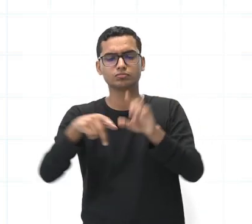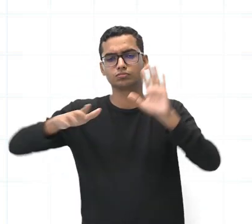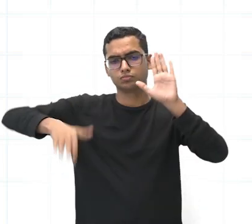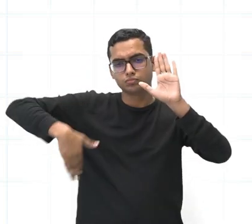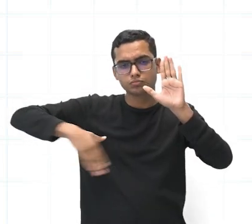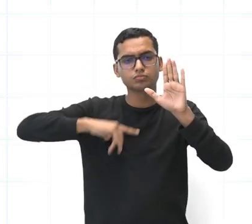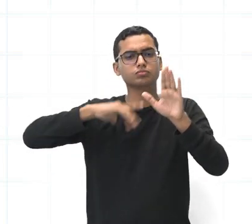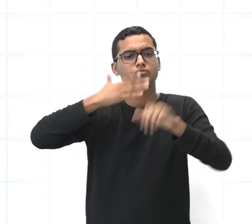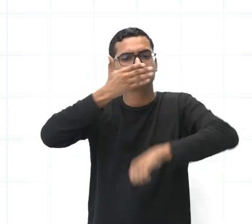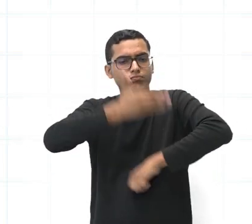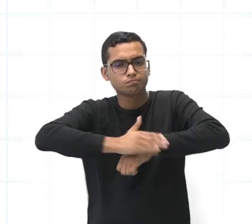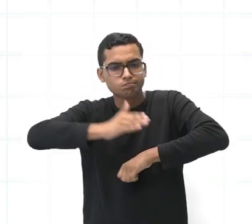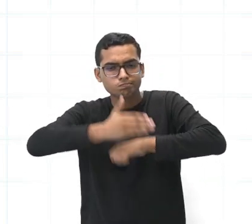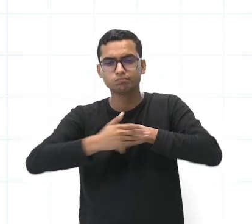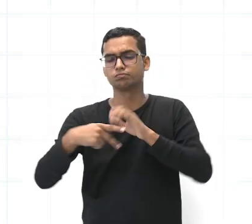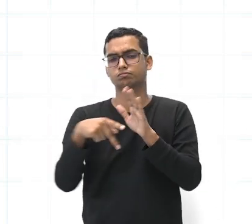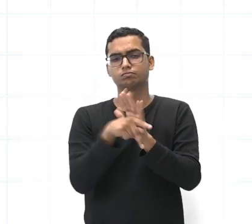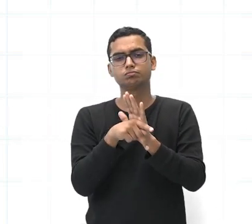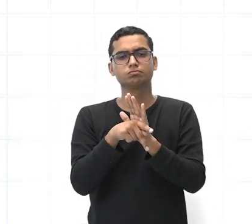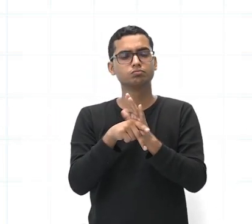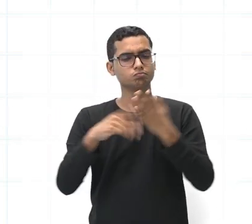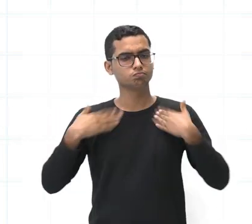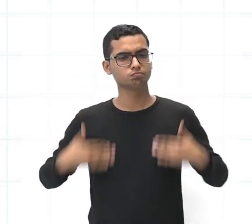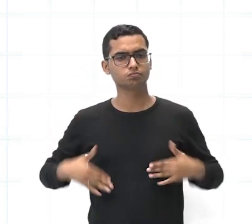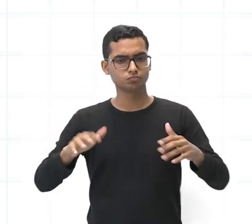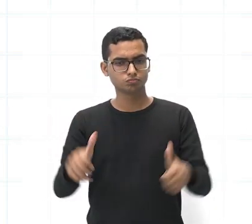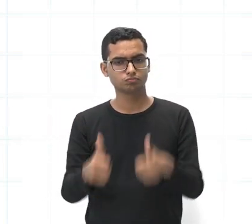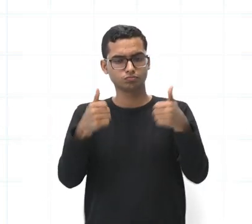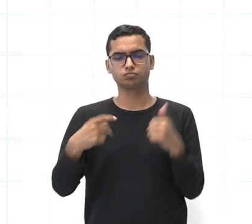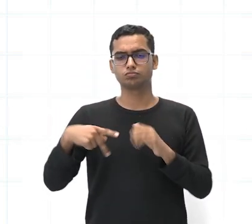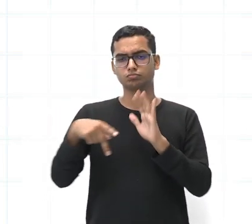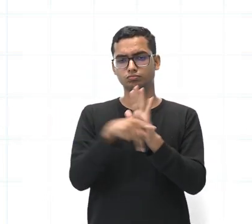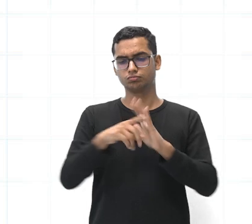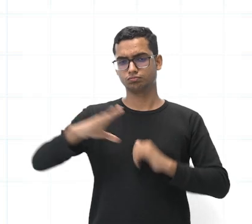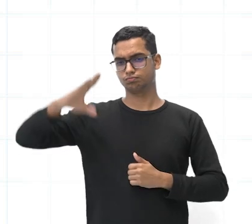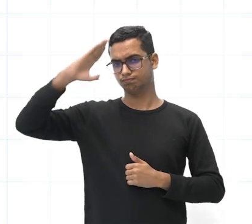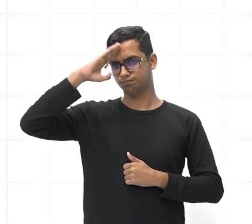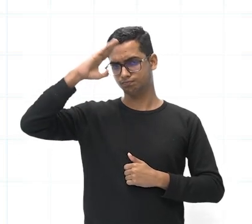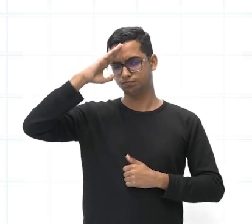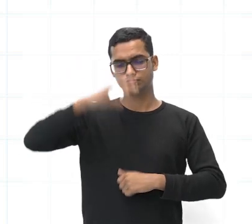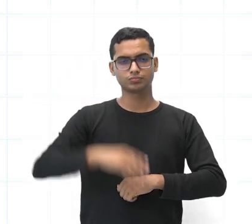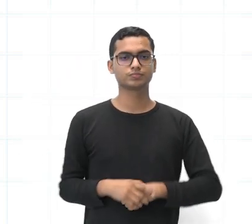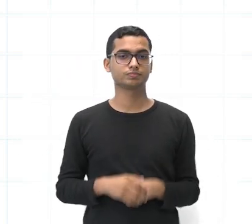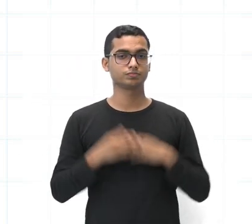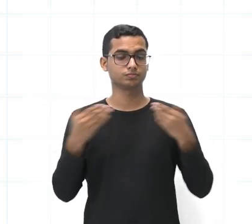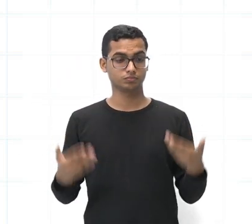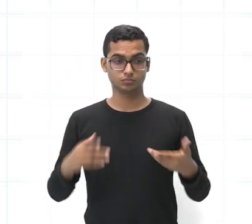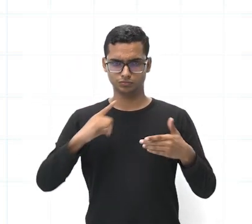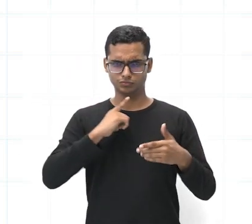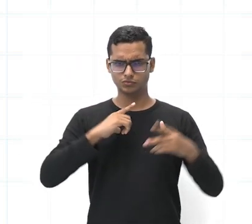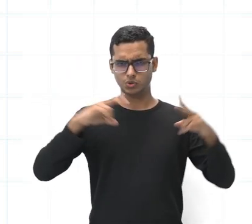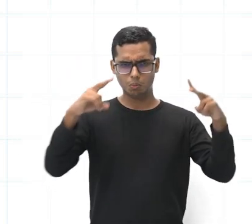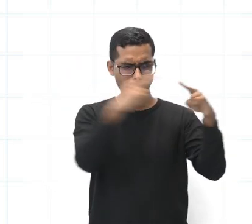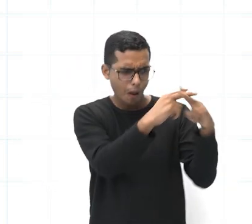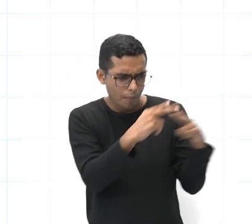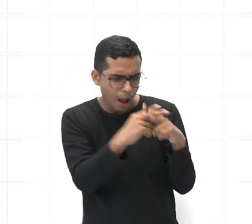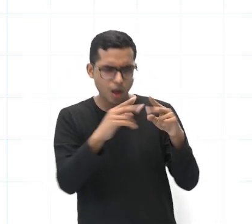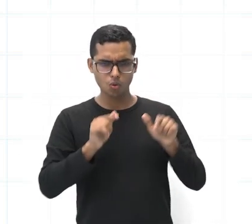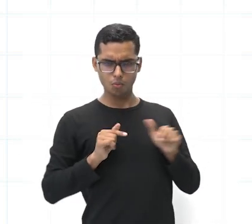de treinamento e condicionamento físico dos soldados. Então, além das lutas,